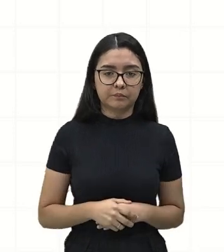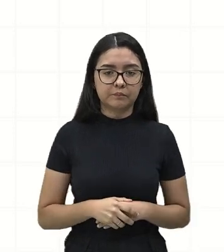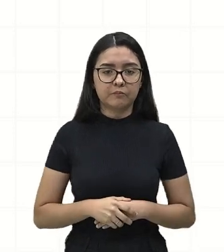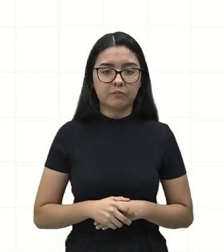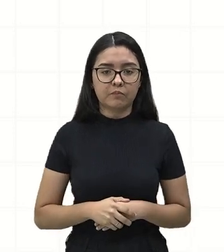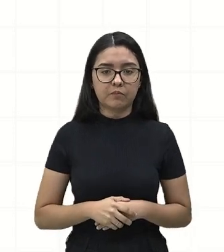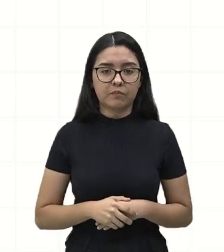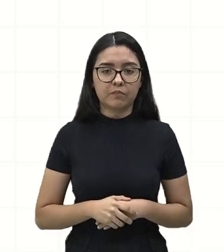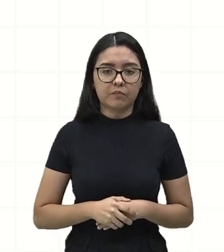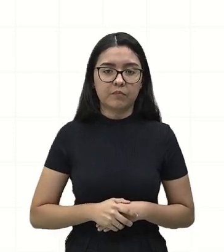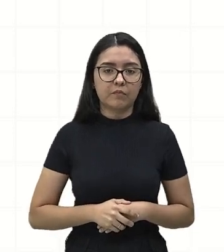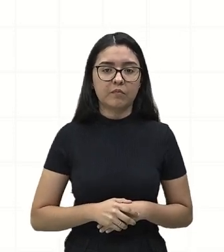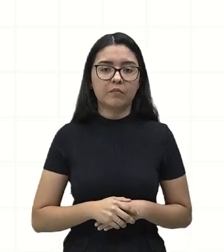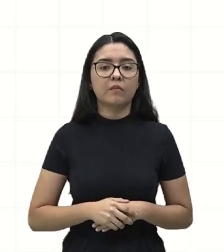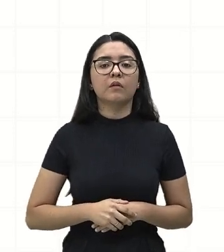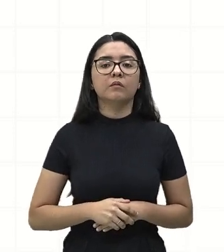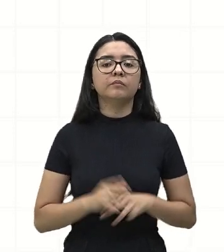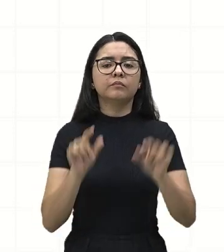que